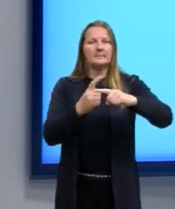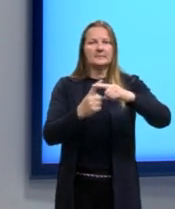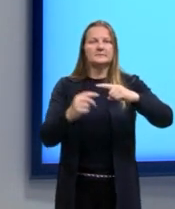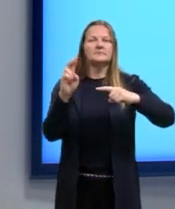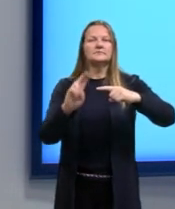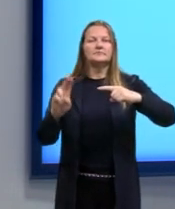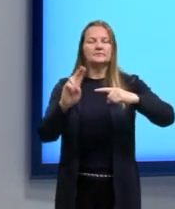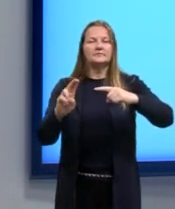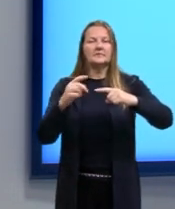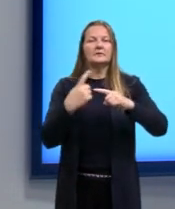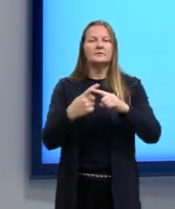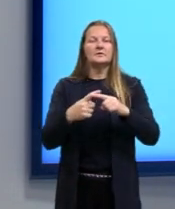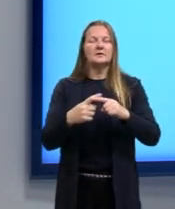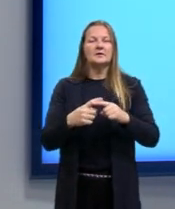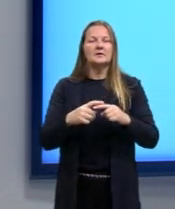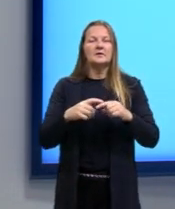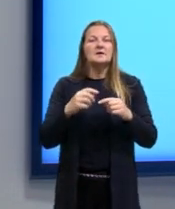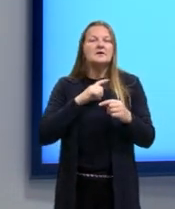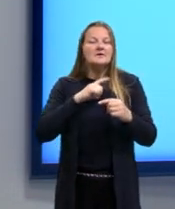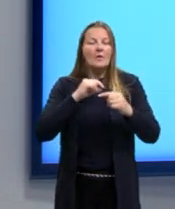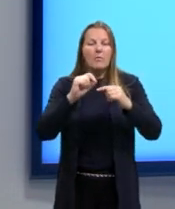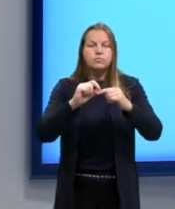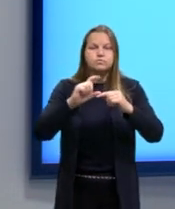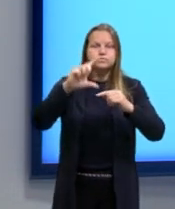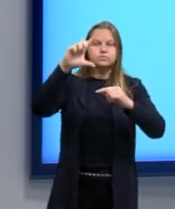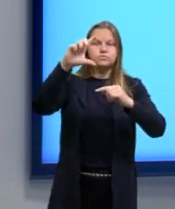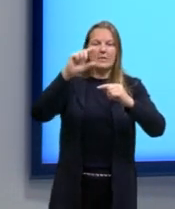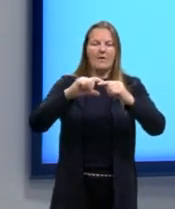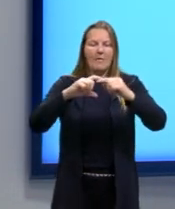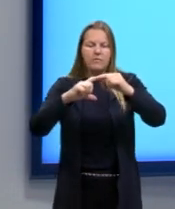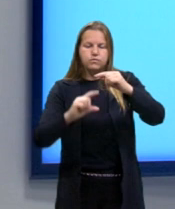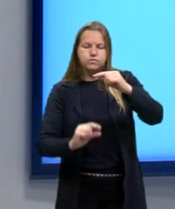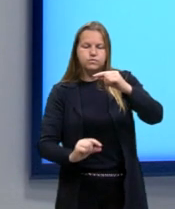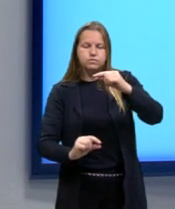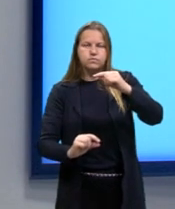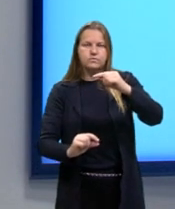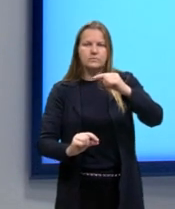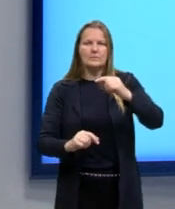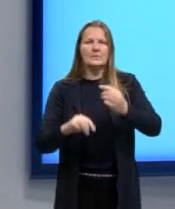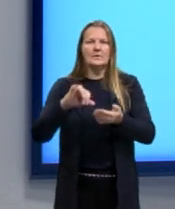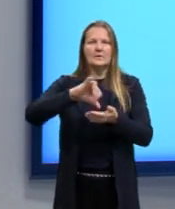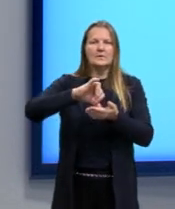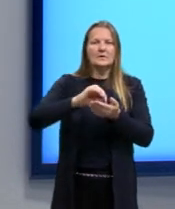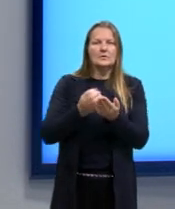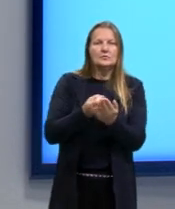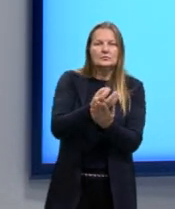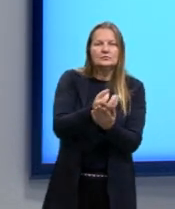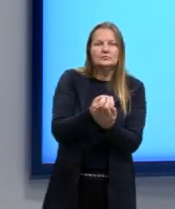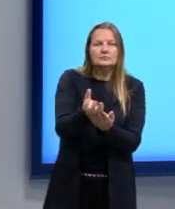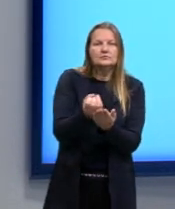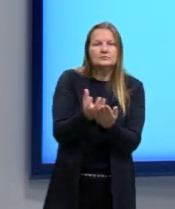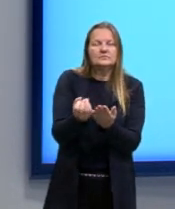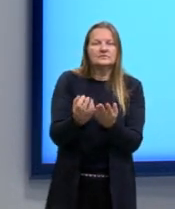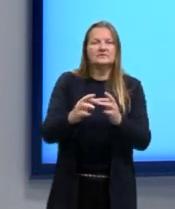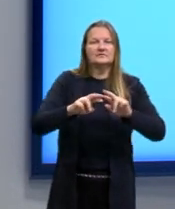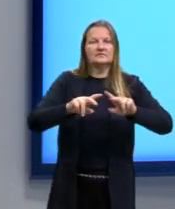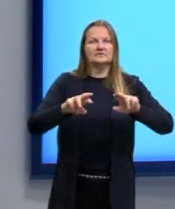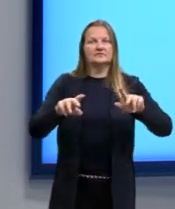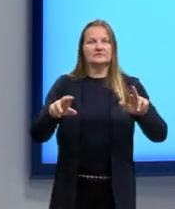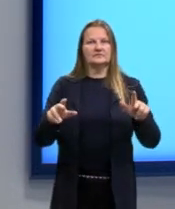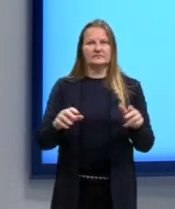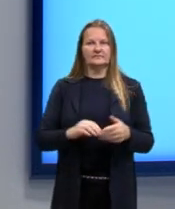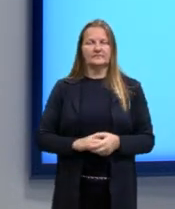utilizada para retornar a tendência Central para distribuições numéricas distorcidas